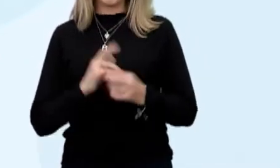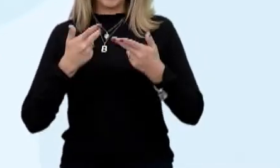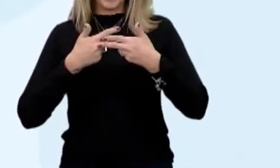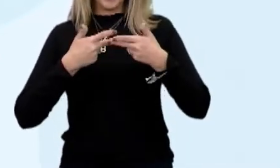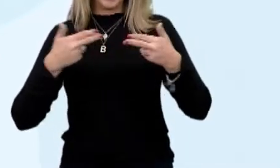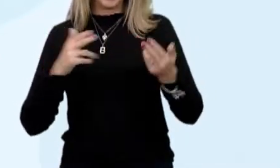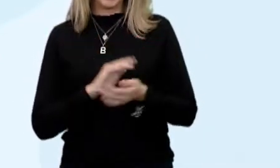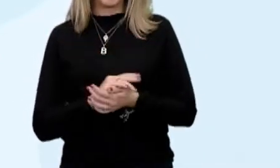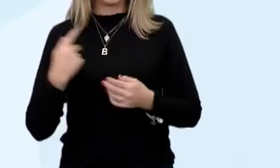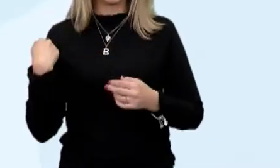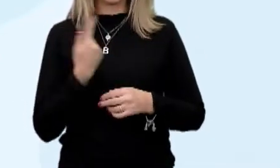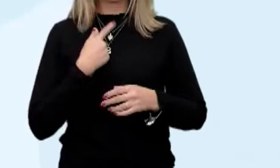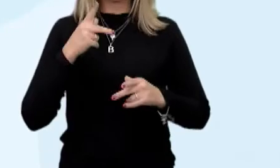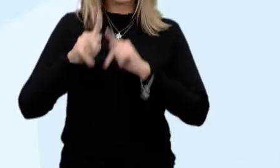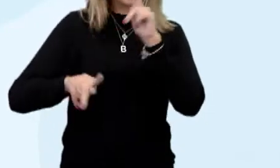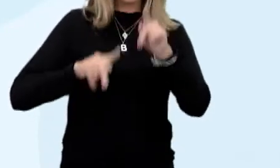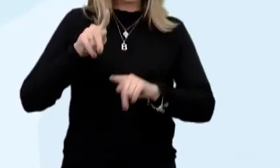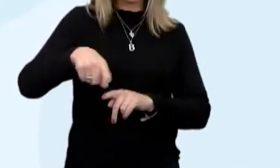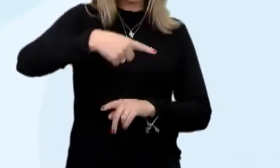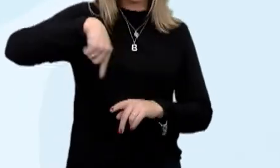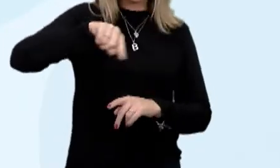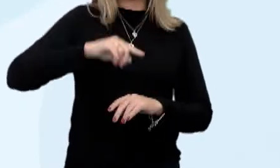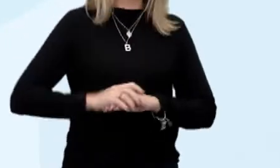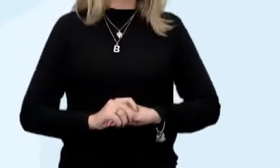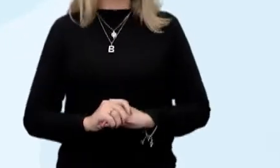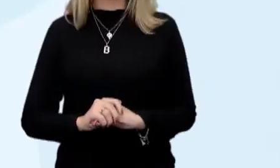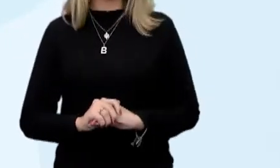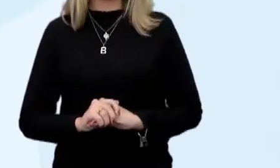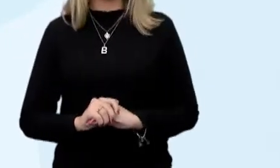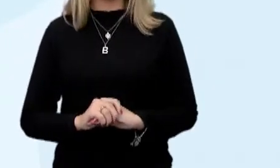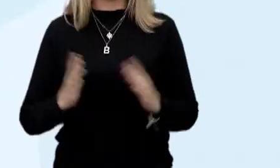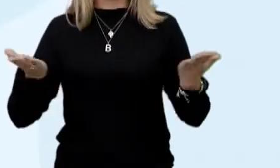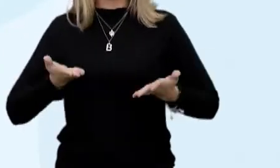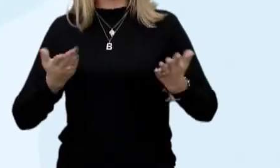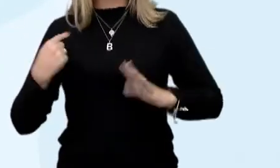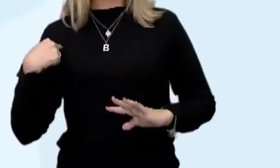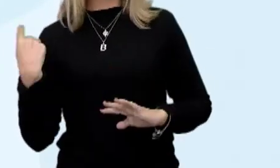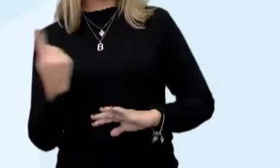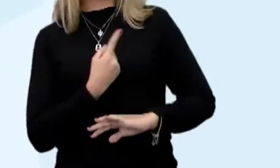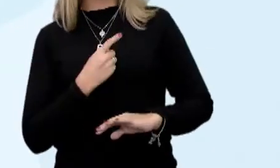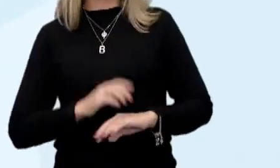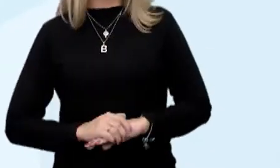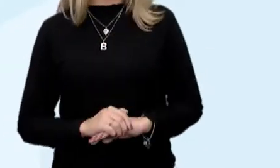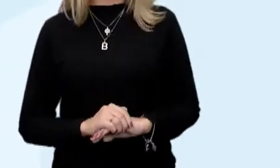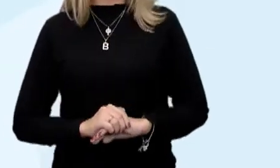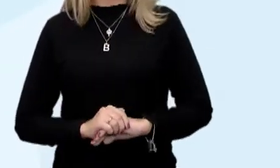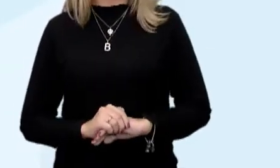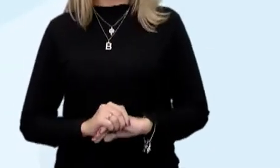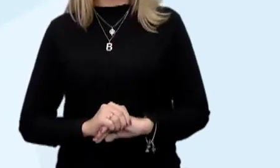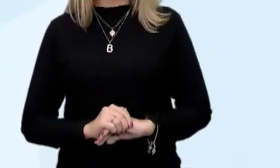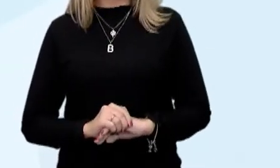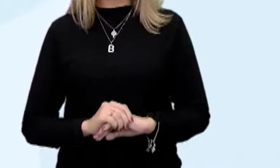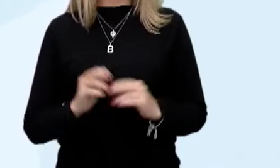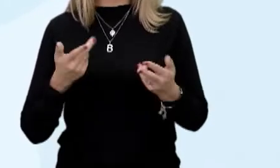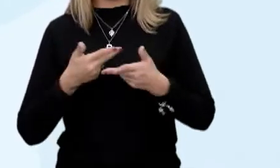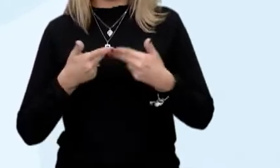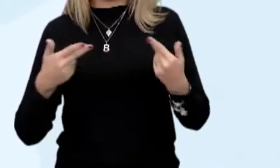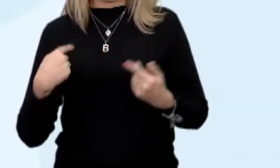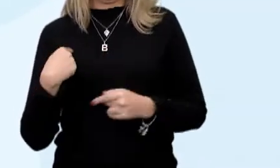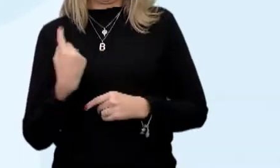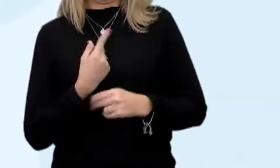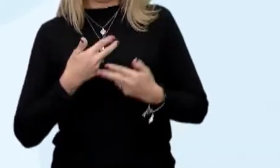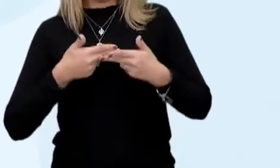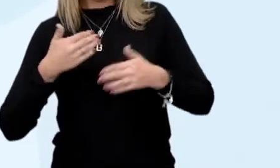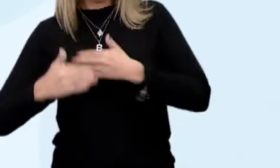parcela do seu público-alvo. E aí, gente, agora a gente vai ter um momento aí de conversa